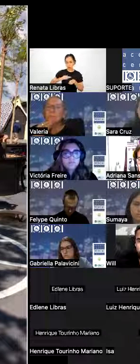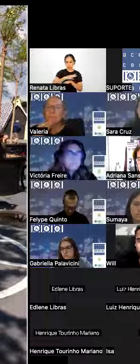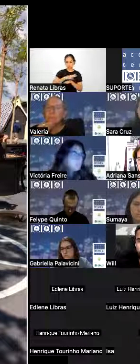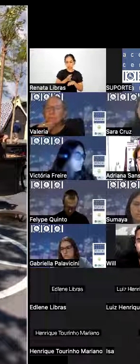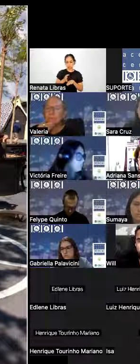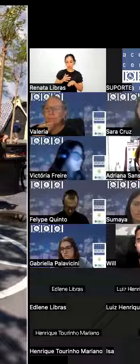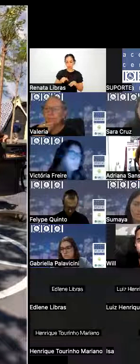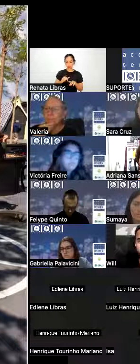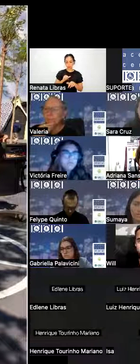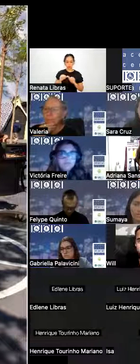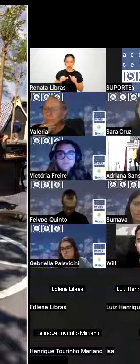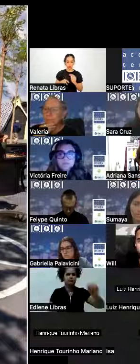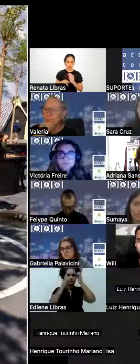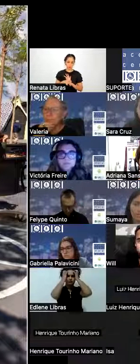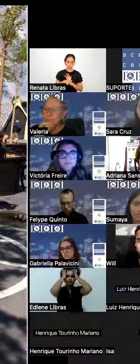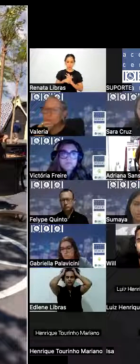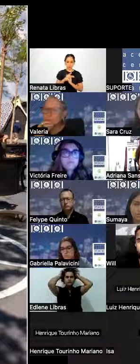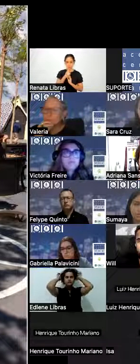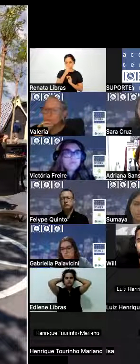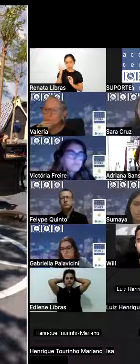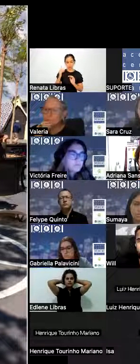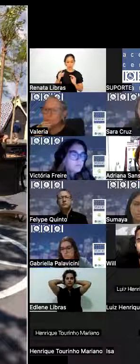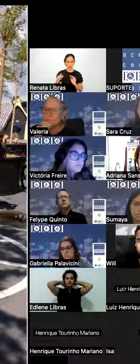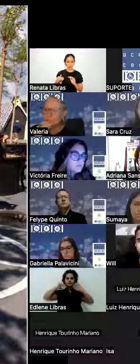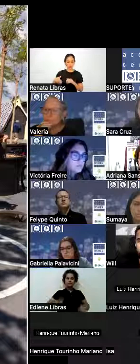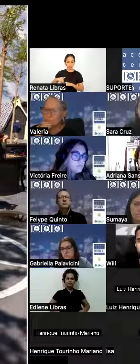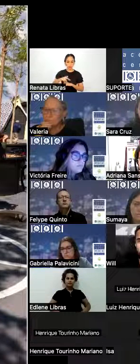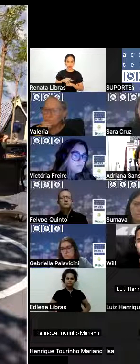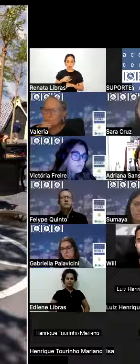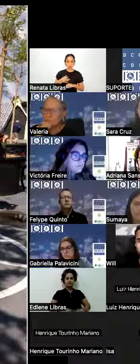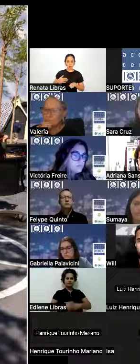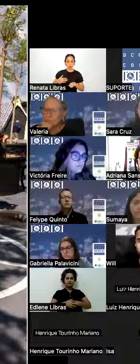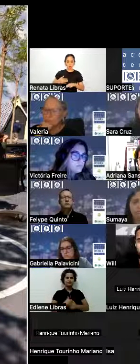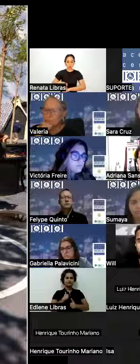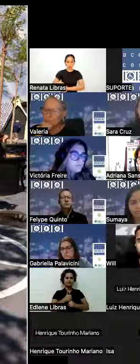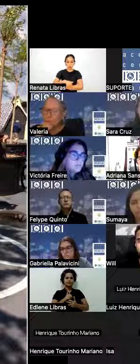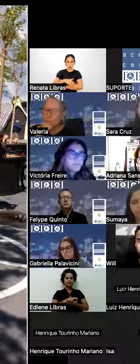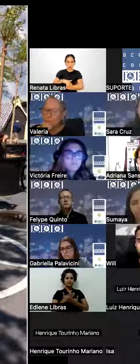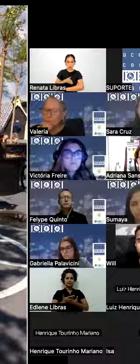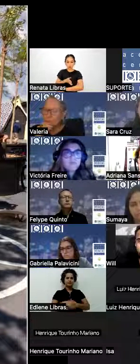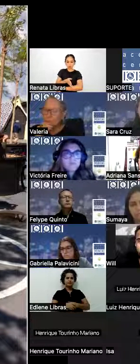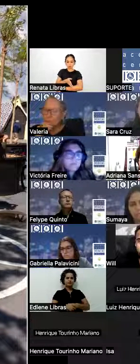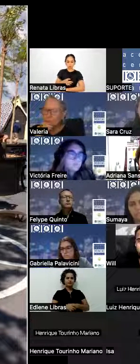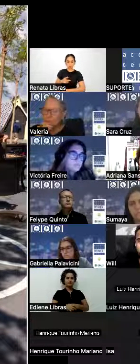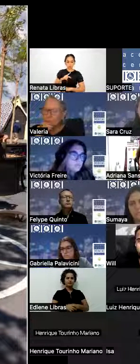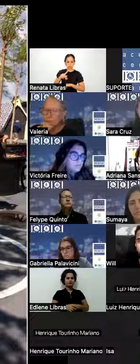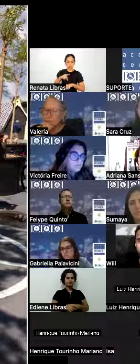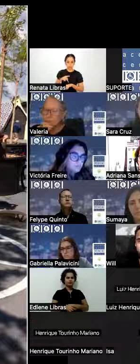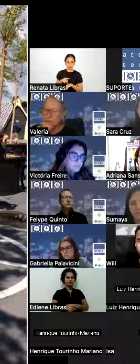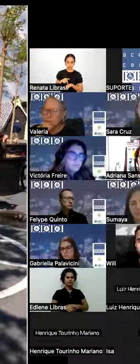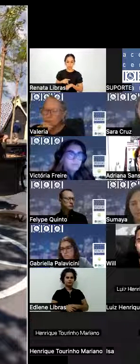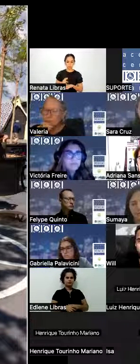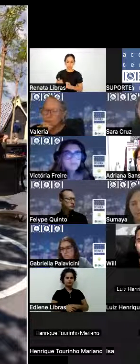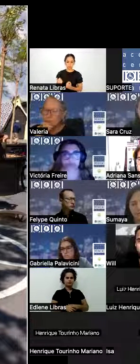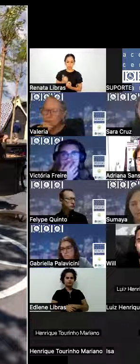calçadas muito largas e os cruzamentos virem praças, que é o caso desse cruzamento aqui. que antes era um cruzamento convencional.